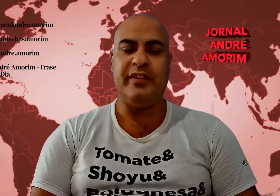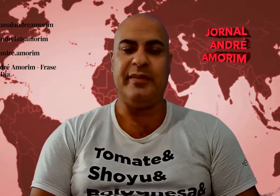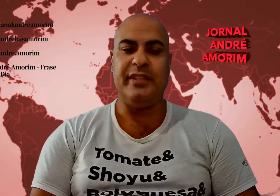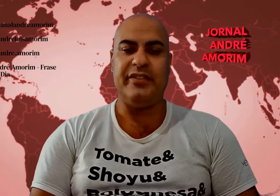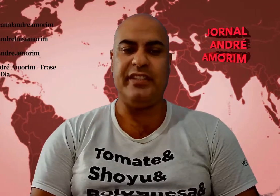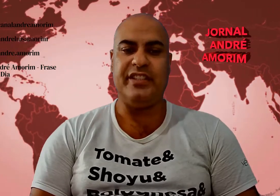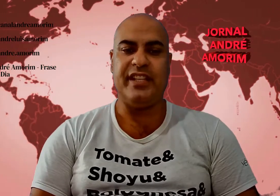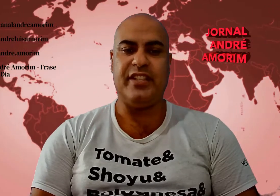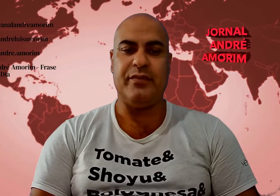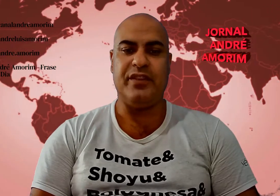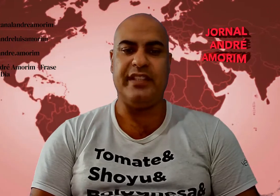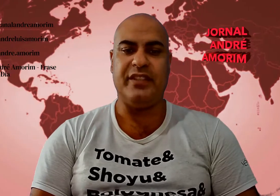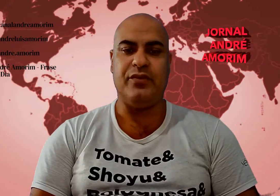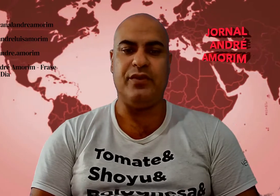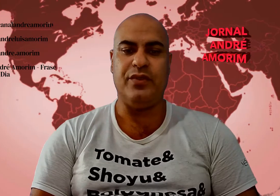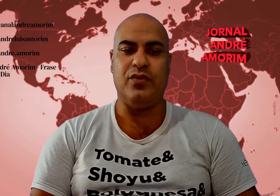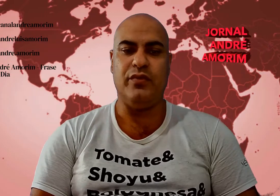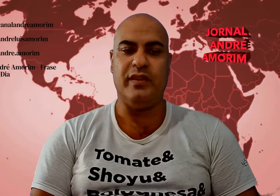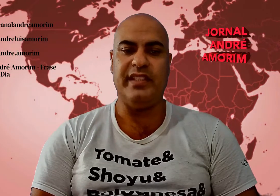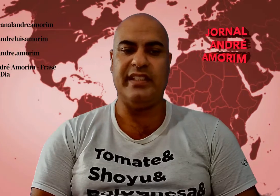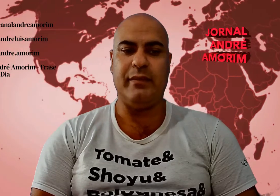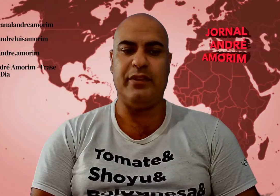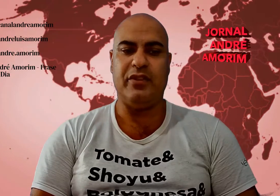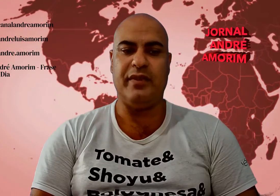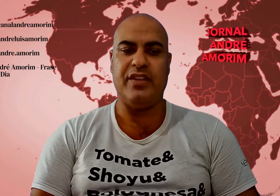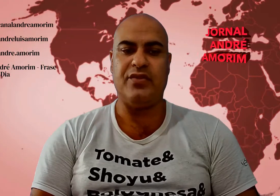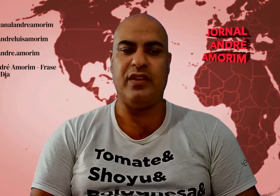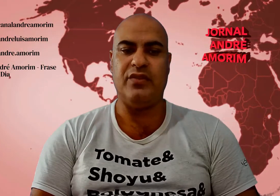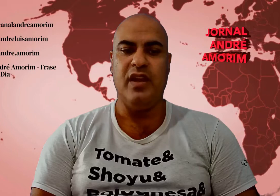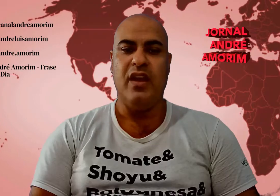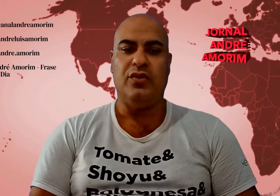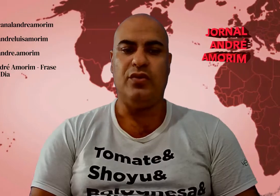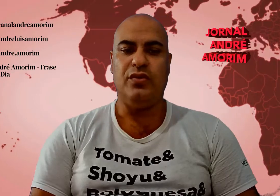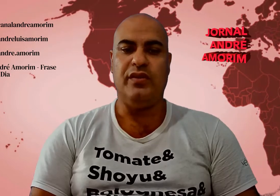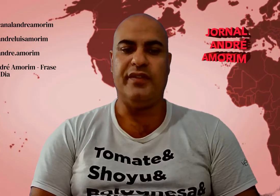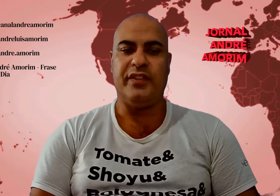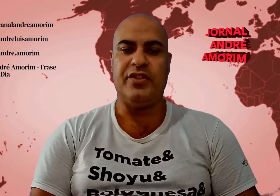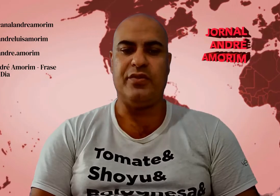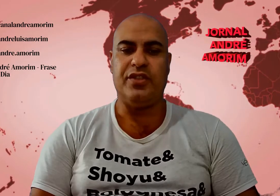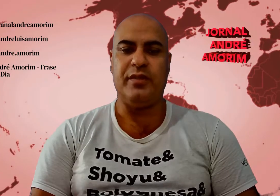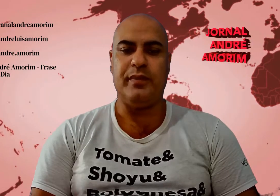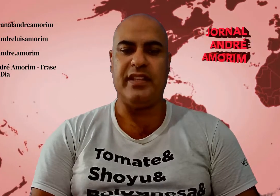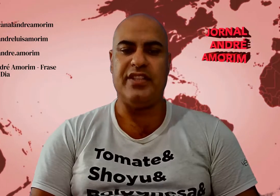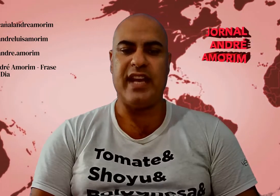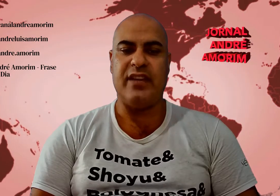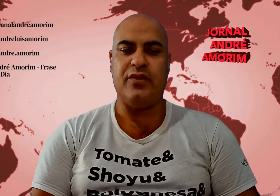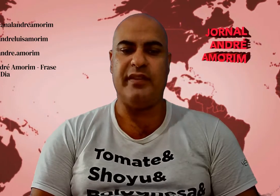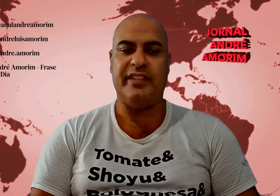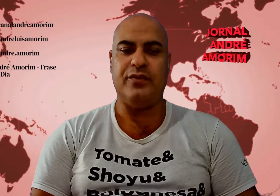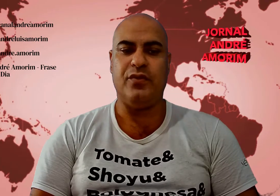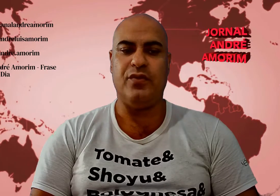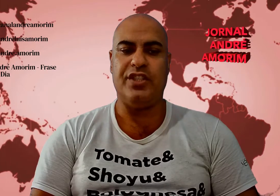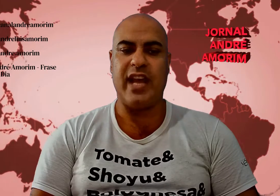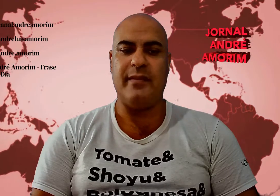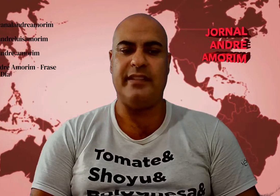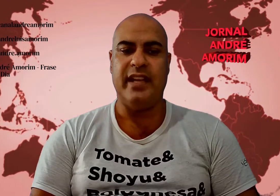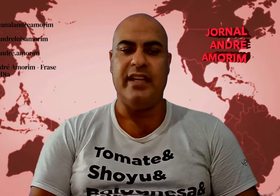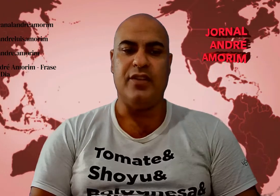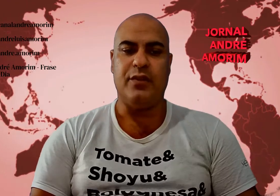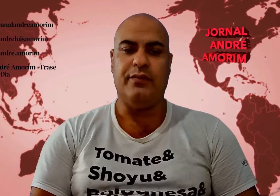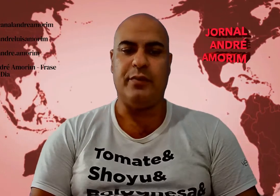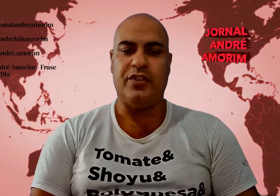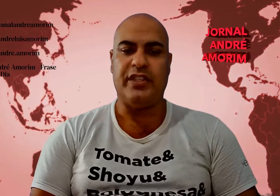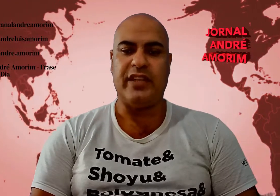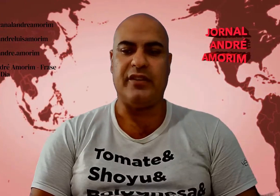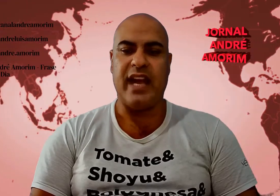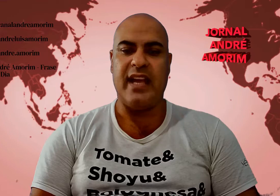Temos depoimentos impressionantes de testemunhas, incluindo uma que estava pessoalmente quando tudo isso foi discutido e planejado, começando com Hugo Chávez